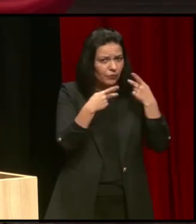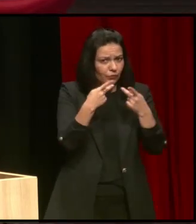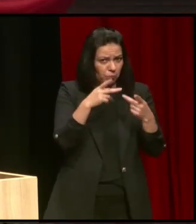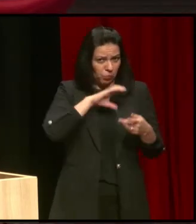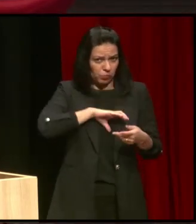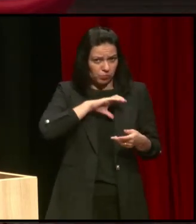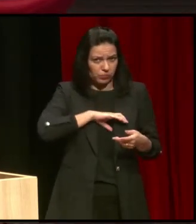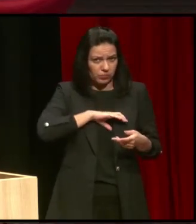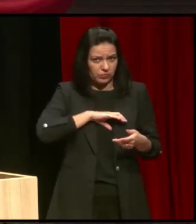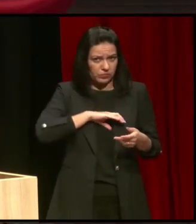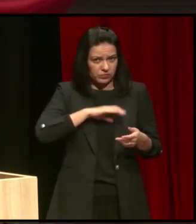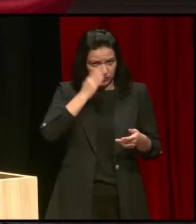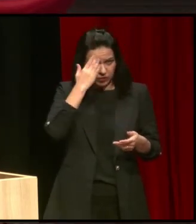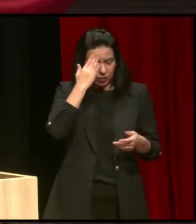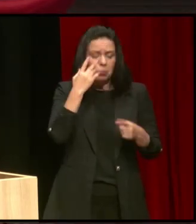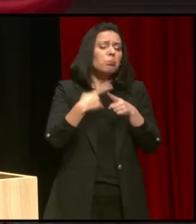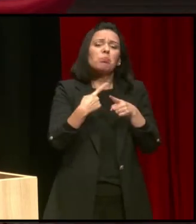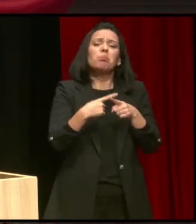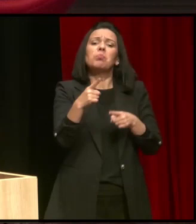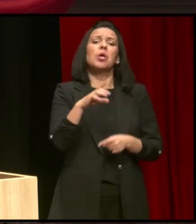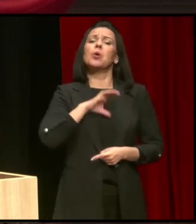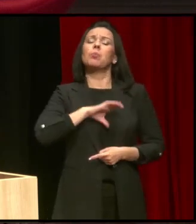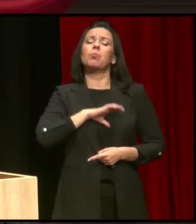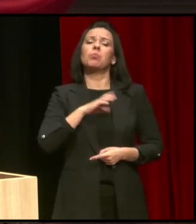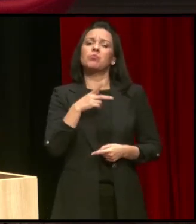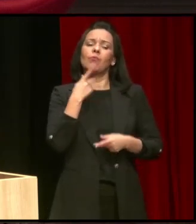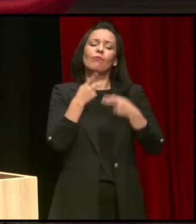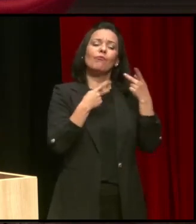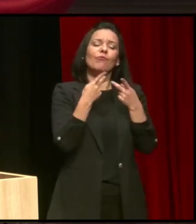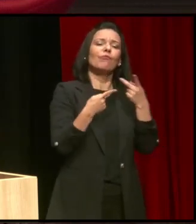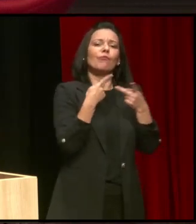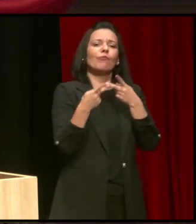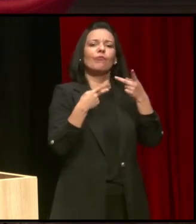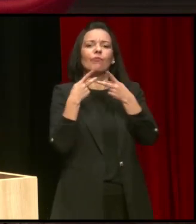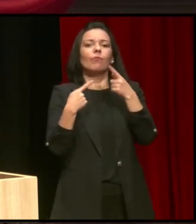português? Por que que vocês falam português? Por quê?